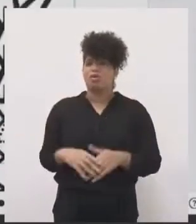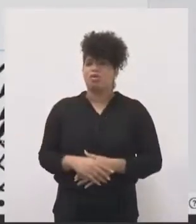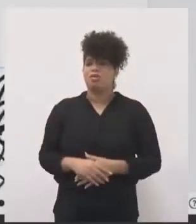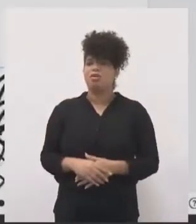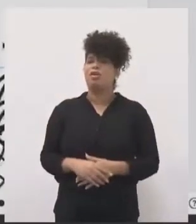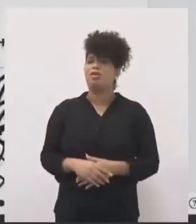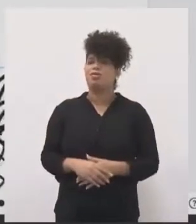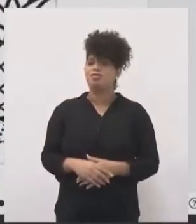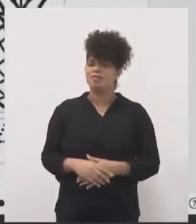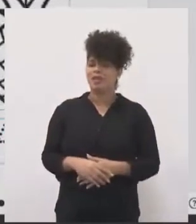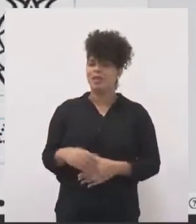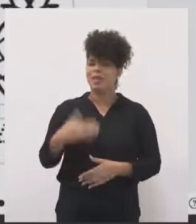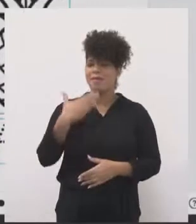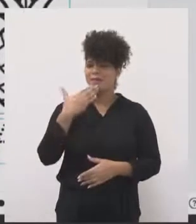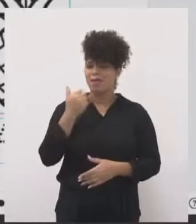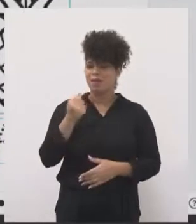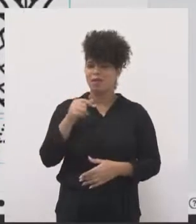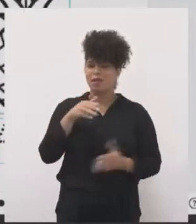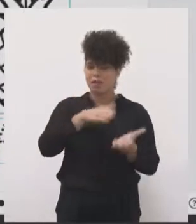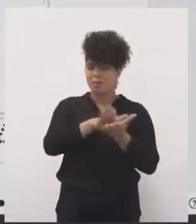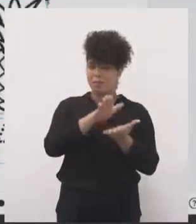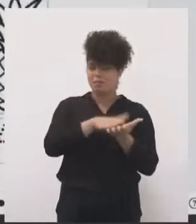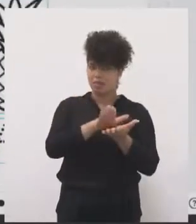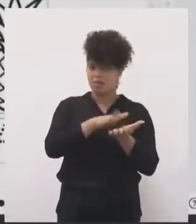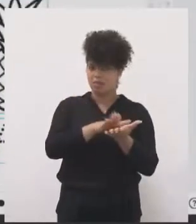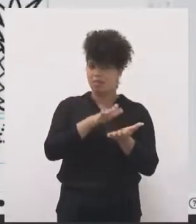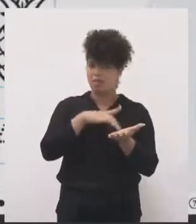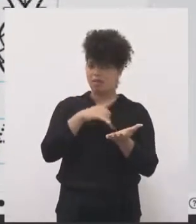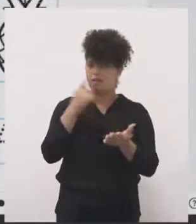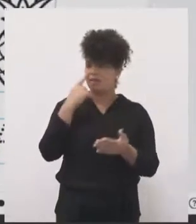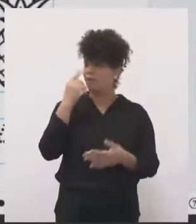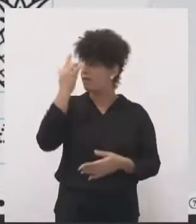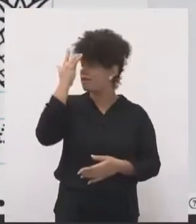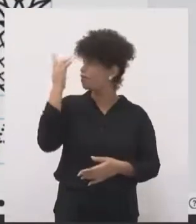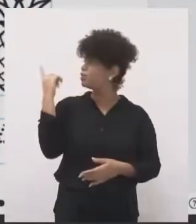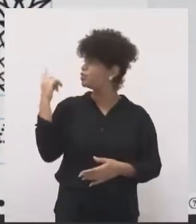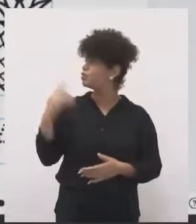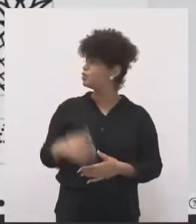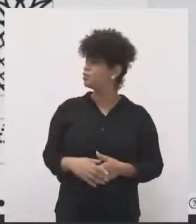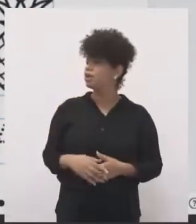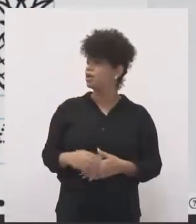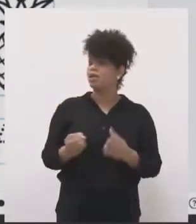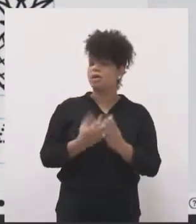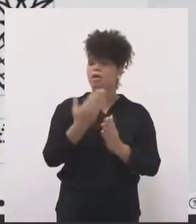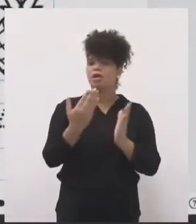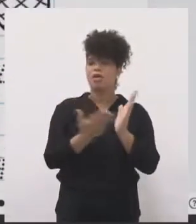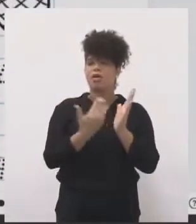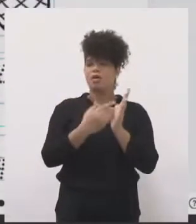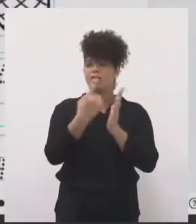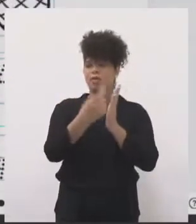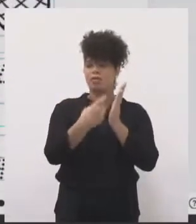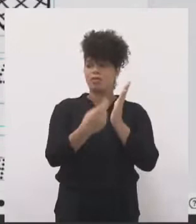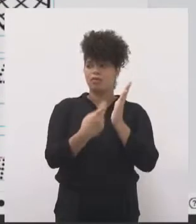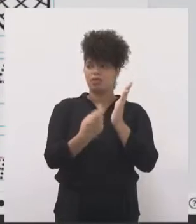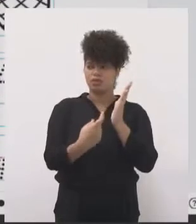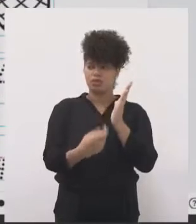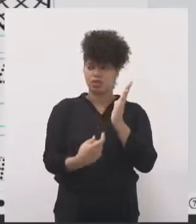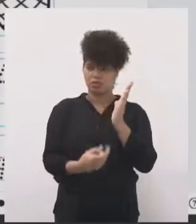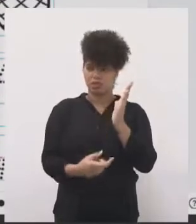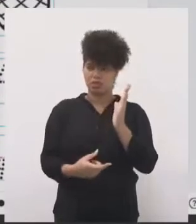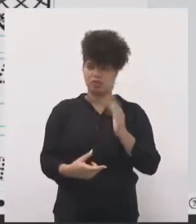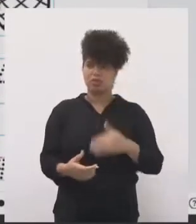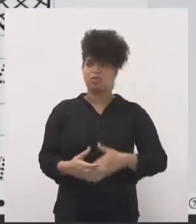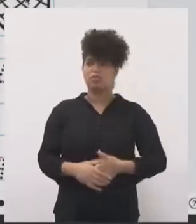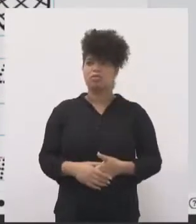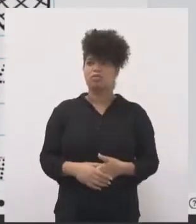às vezes, para impressão, né? Então, caso o professor esteja criando uma apostila para os alunos aprenderem a traçar as